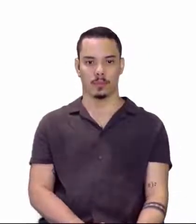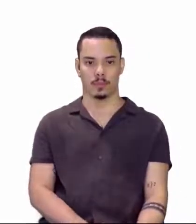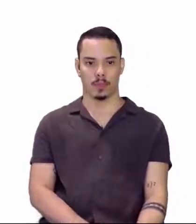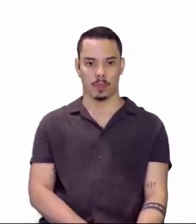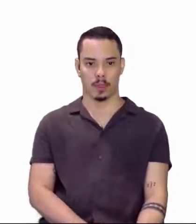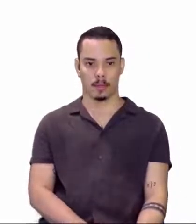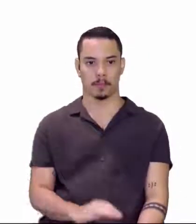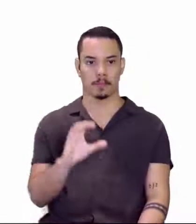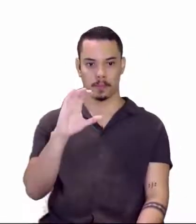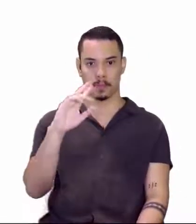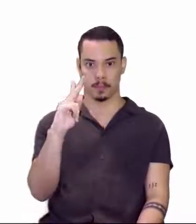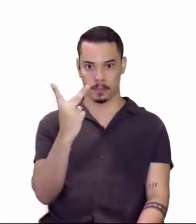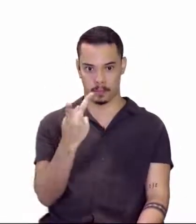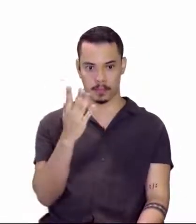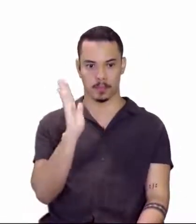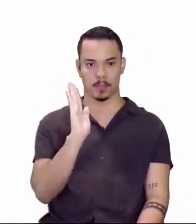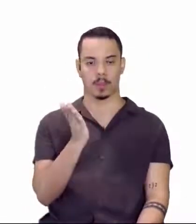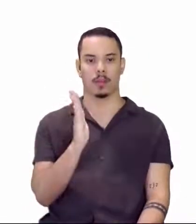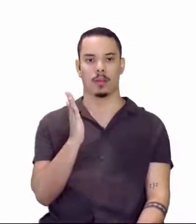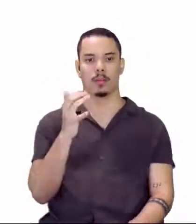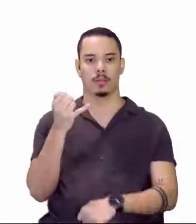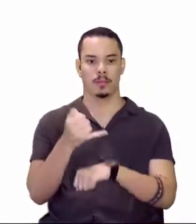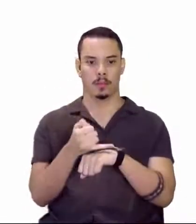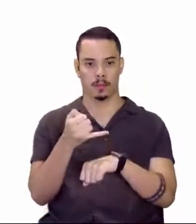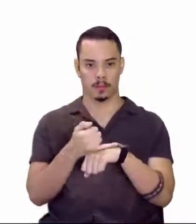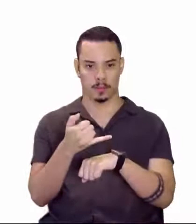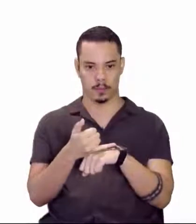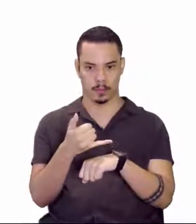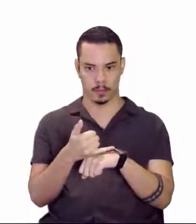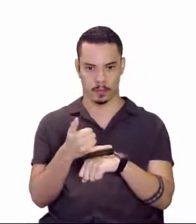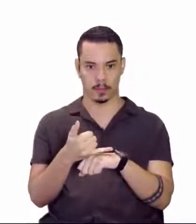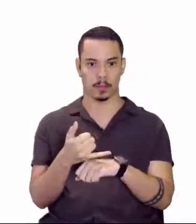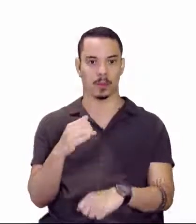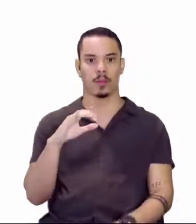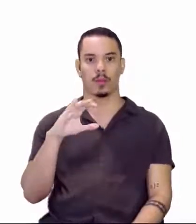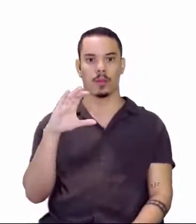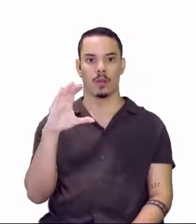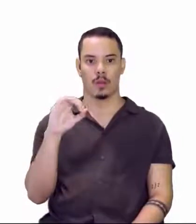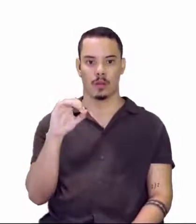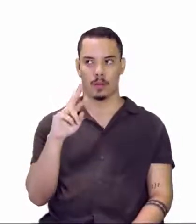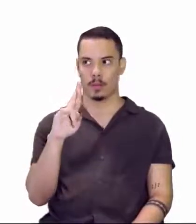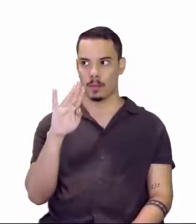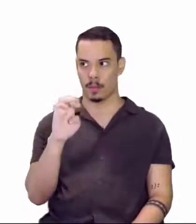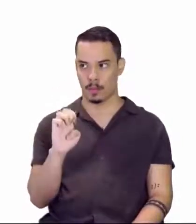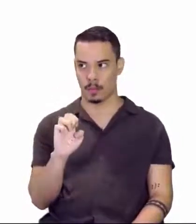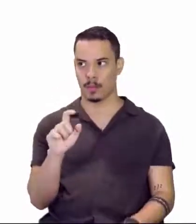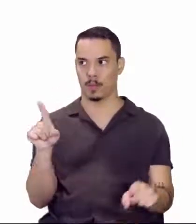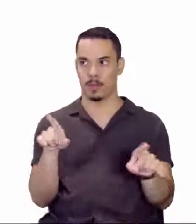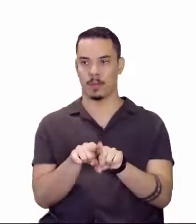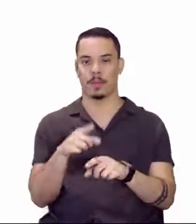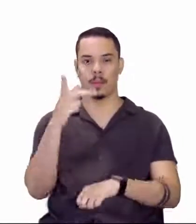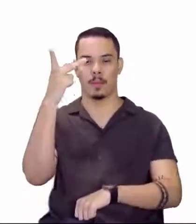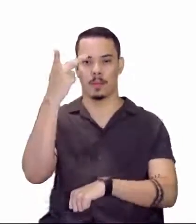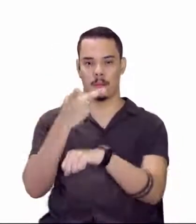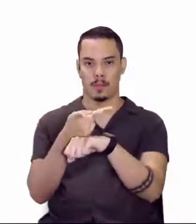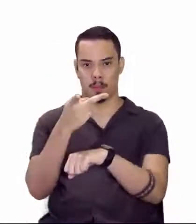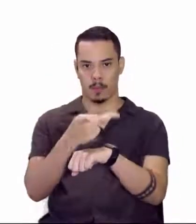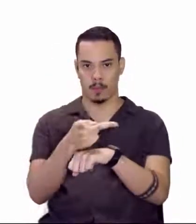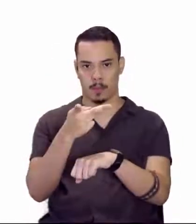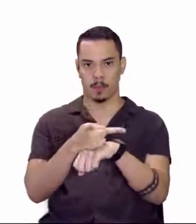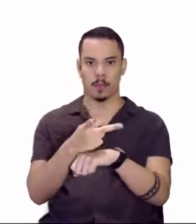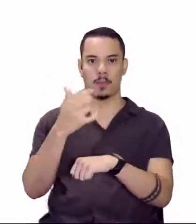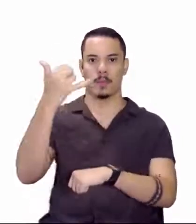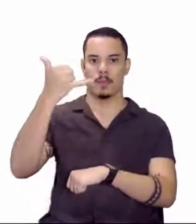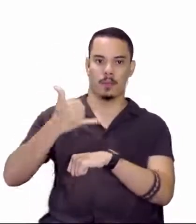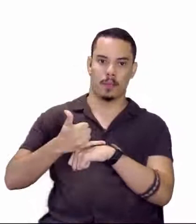Chumbo é um metal muito precioso, o cobre, a prata, o